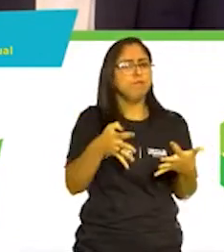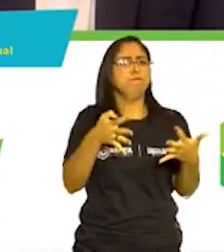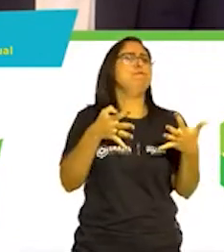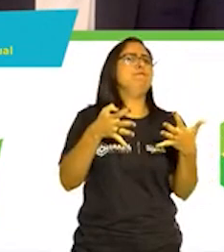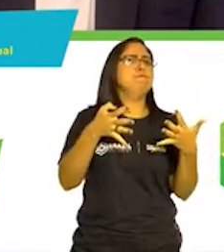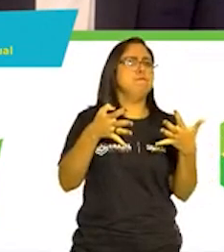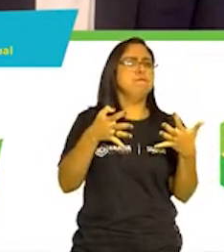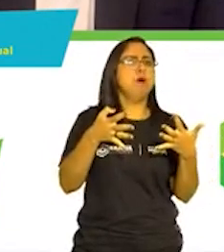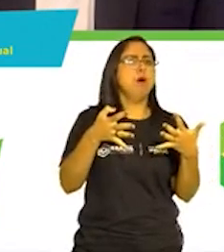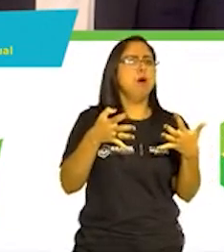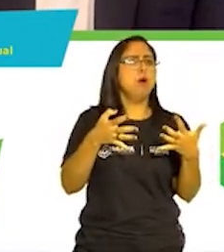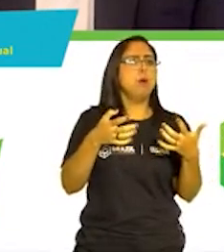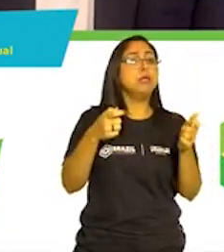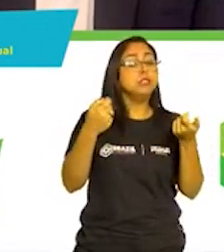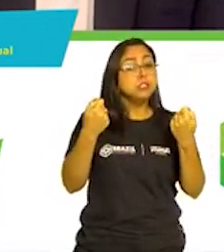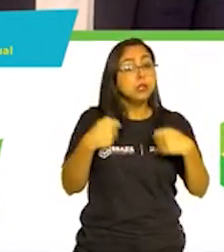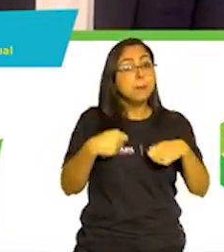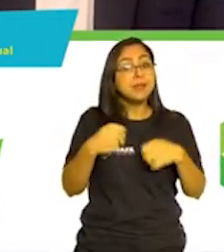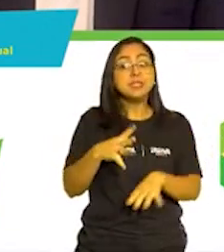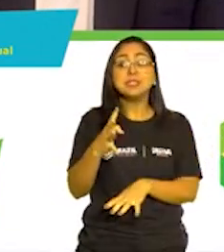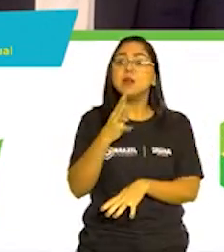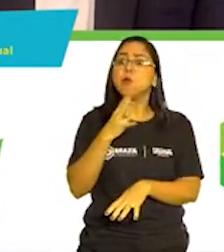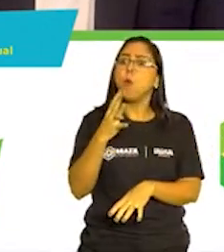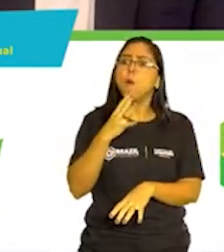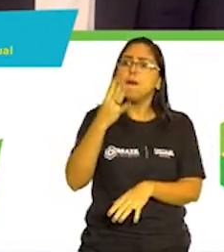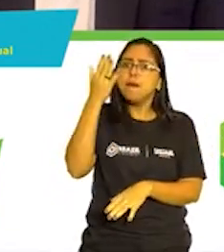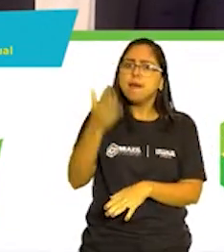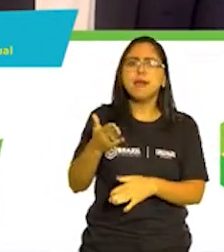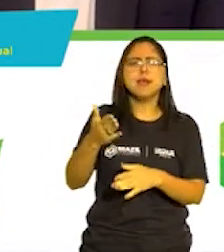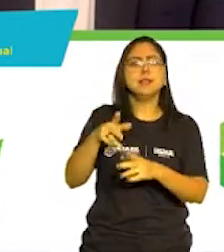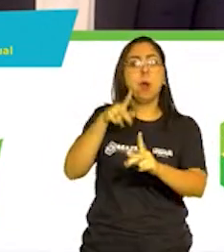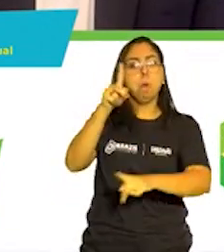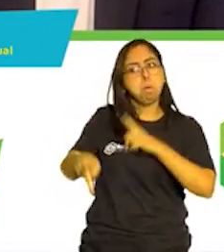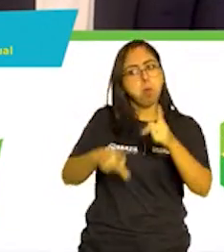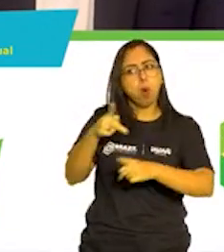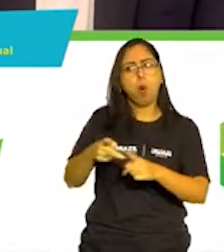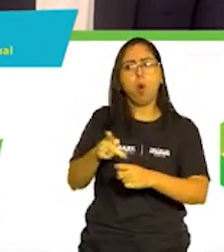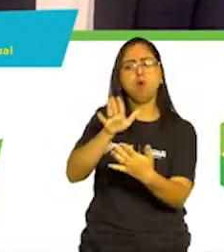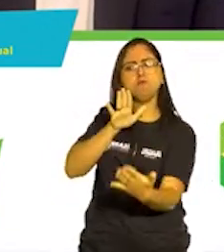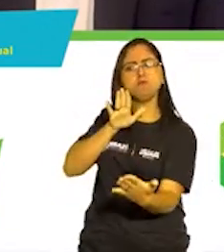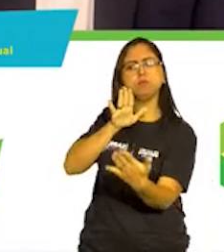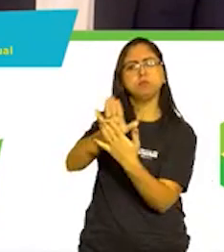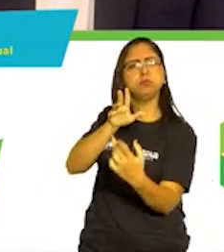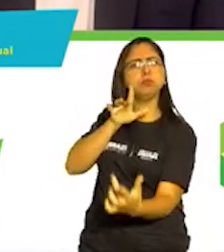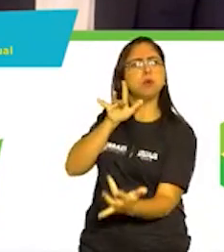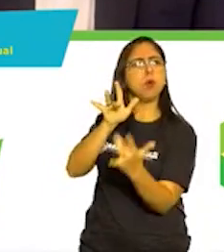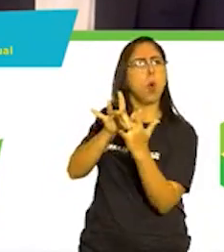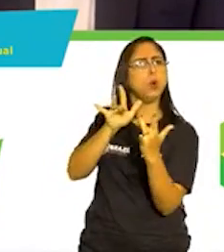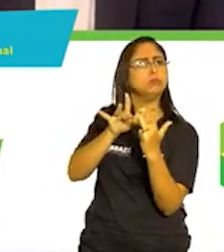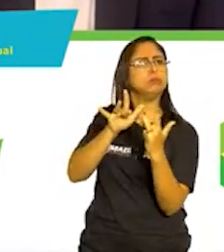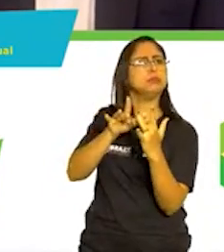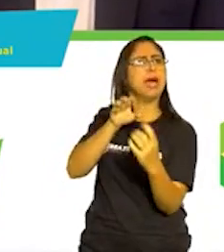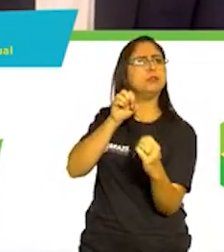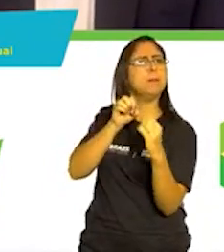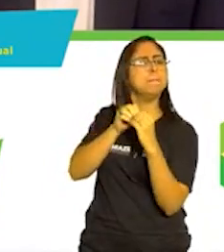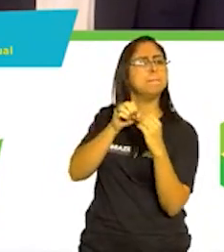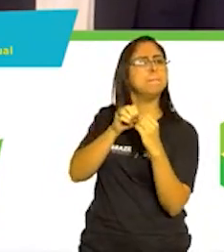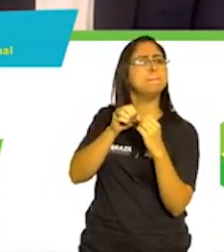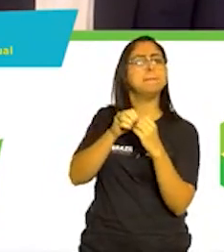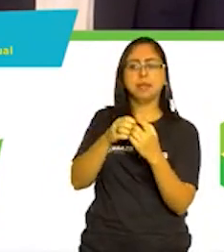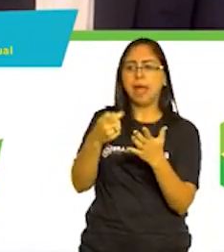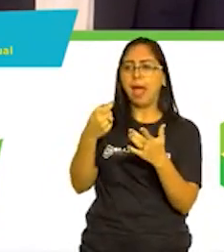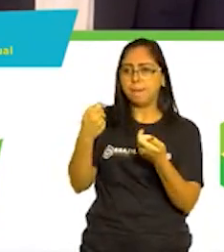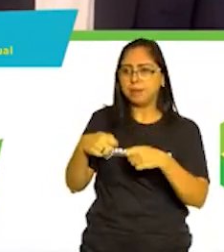que o PB tem insistido, quer dizer, precisa conhecer o povo, precisa chegar perto do povo, saber o que o povo está precisando, o que o pobre está precisando, e entregar. E